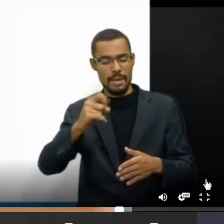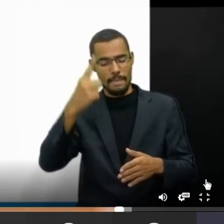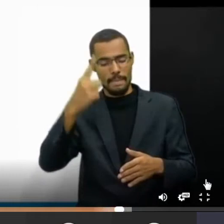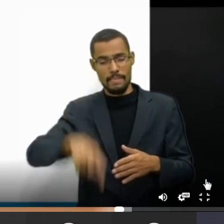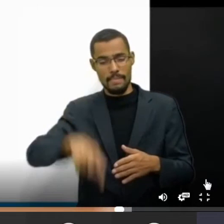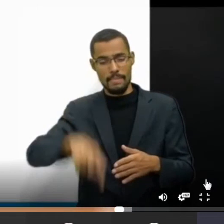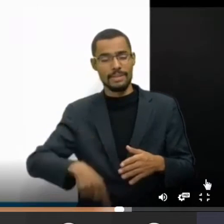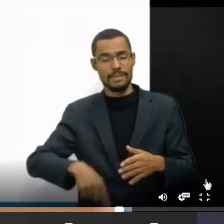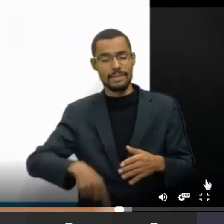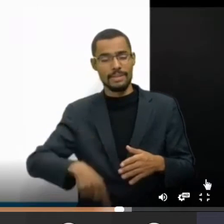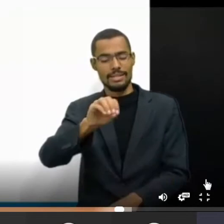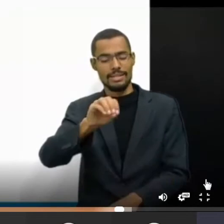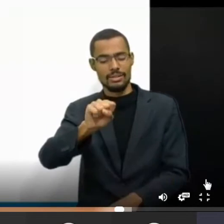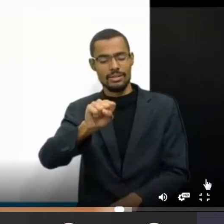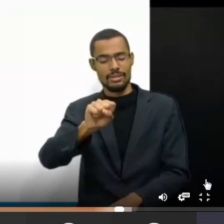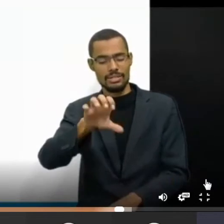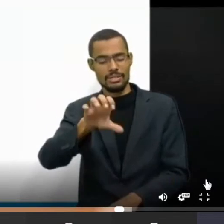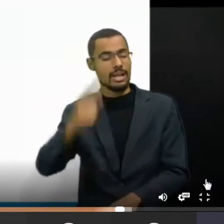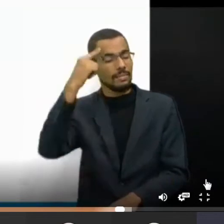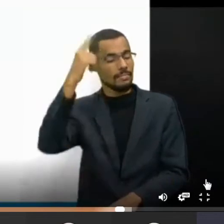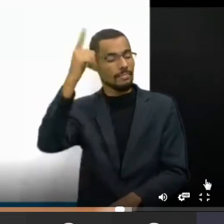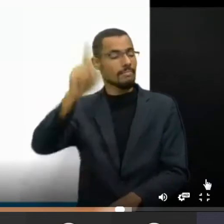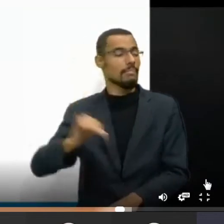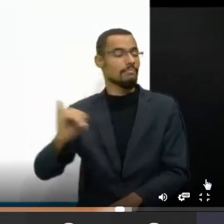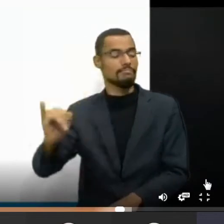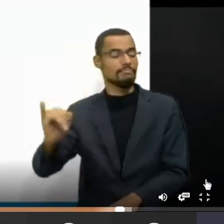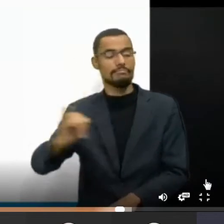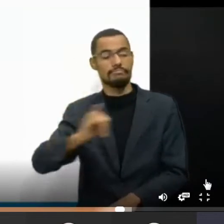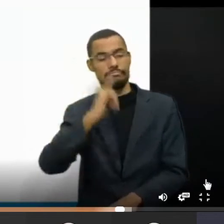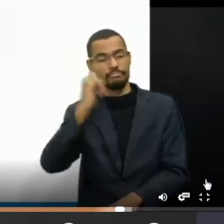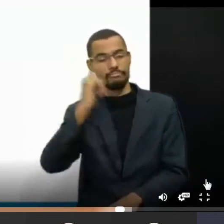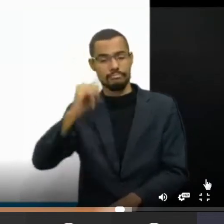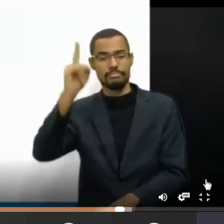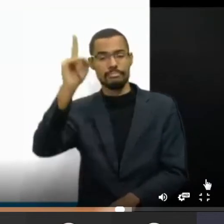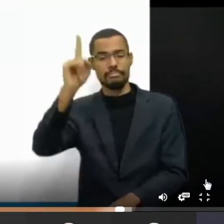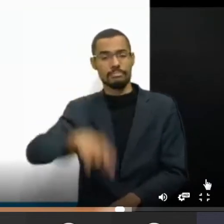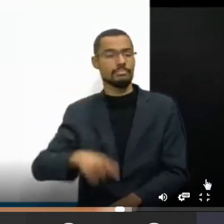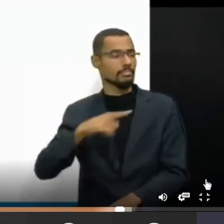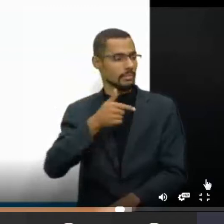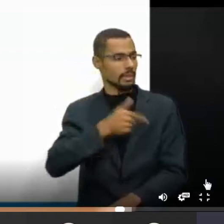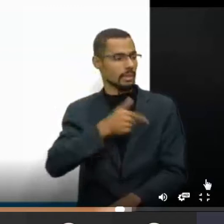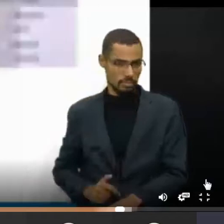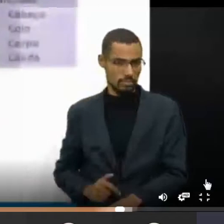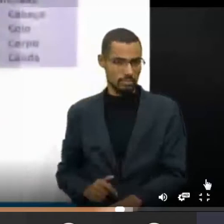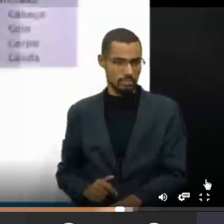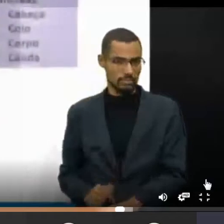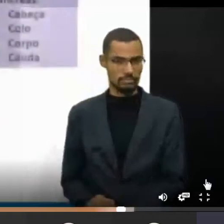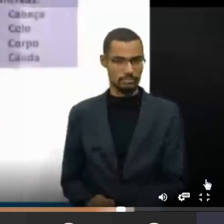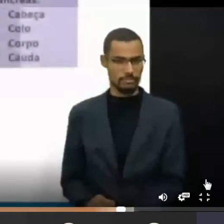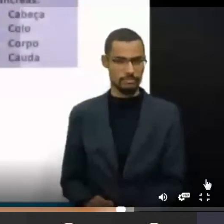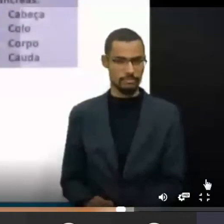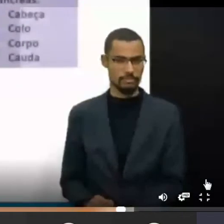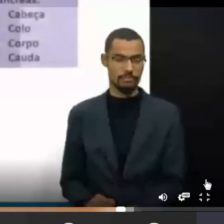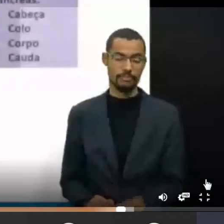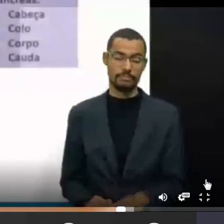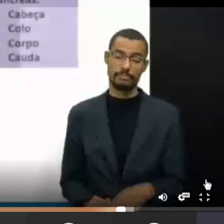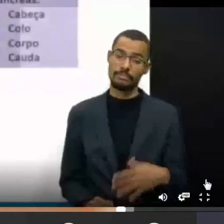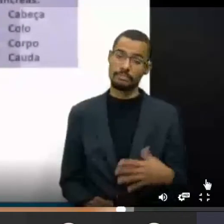de serosa. Então, essa é a formação, então, do estômago.